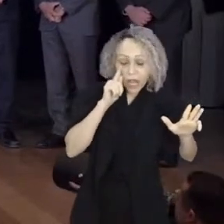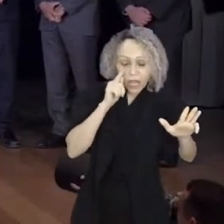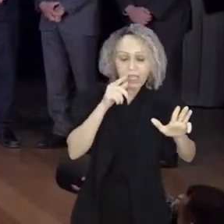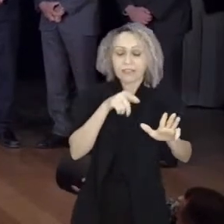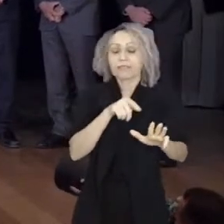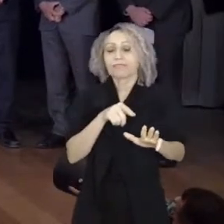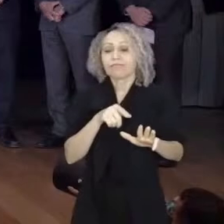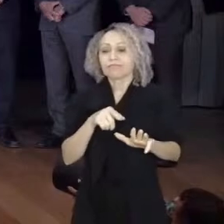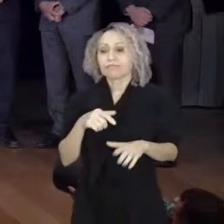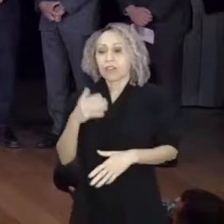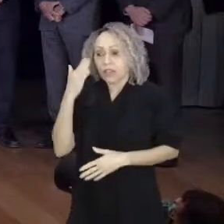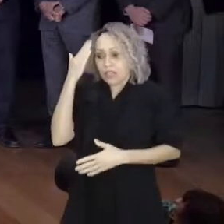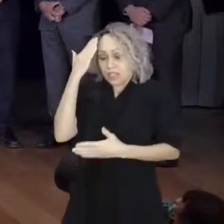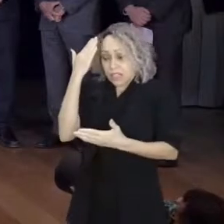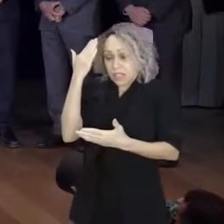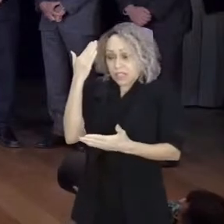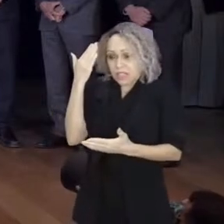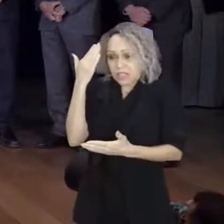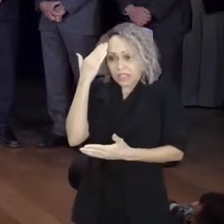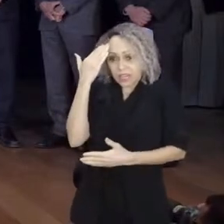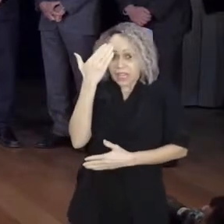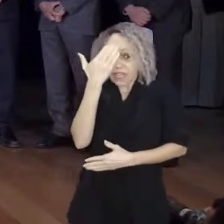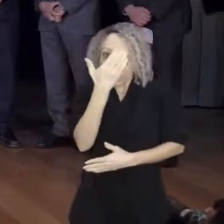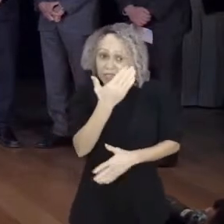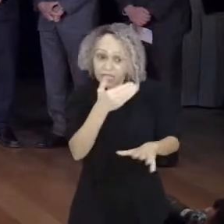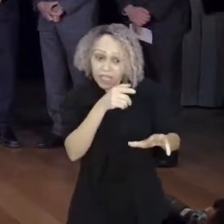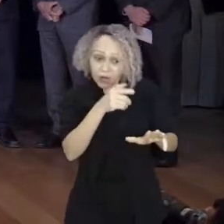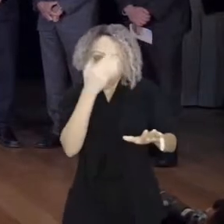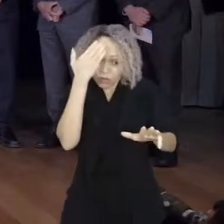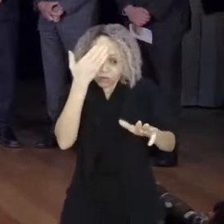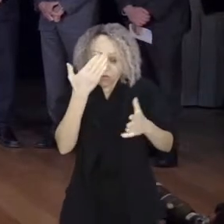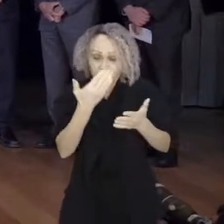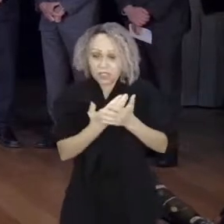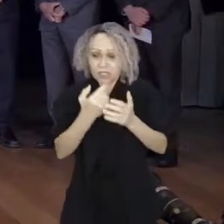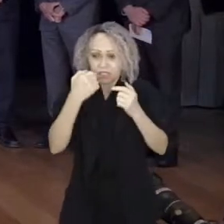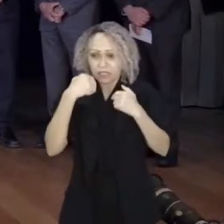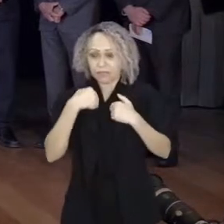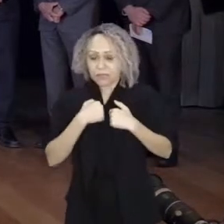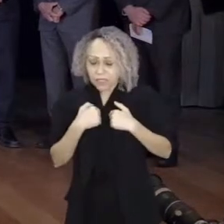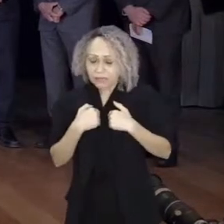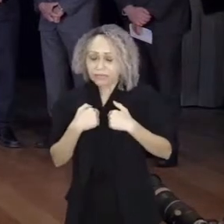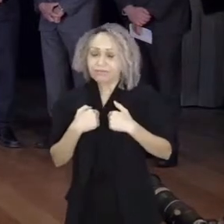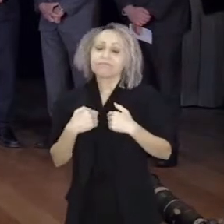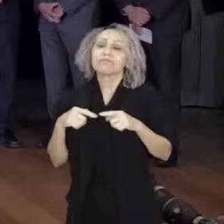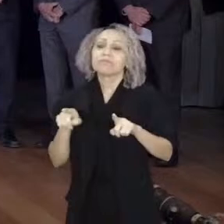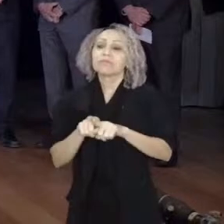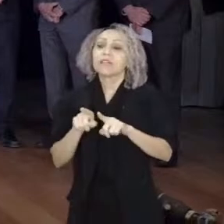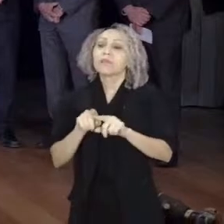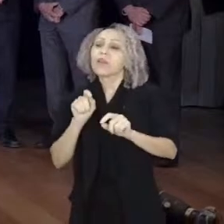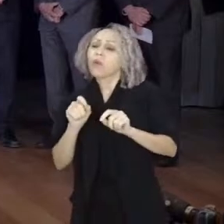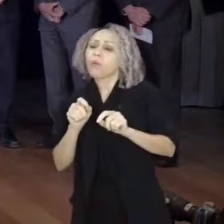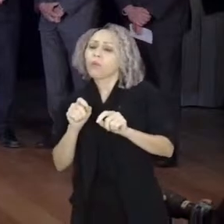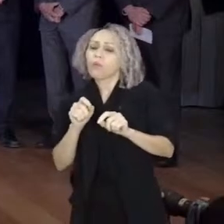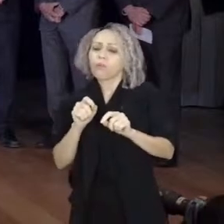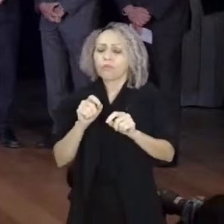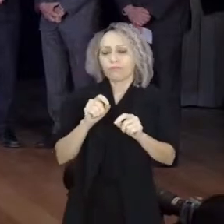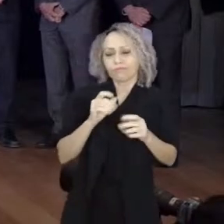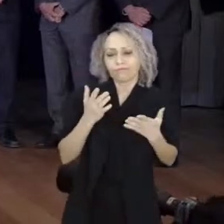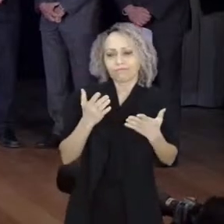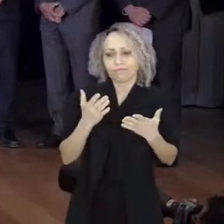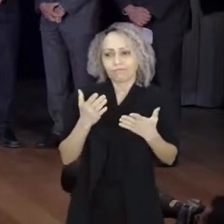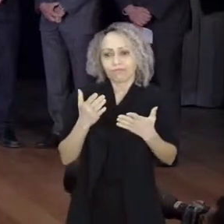confiança do presidente Lula e registrar, sublinhar que uma das determinações, uma das orientações que